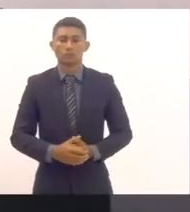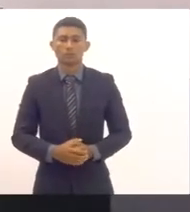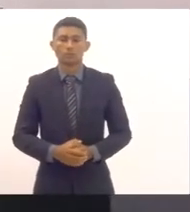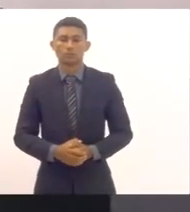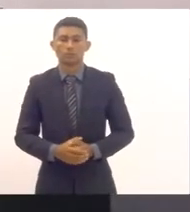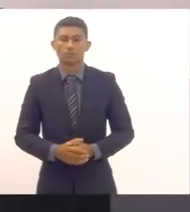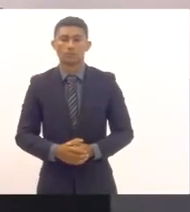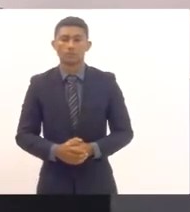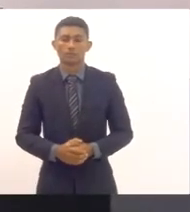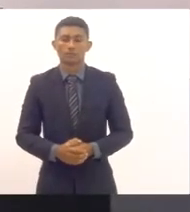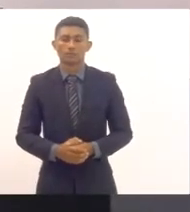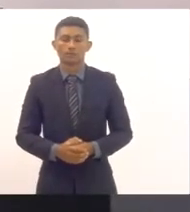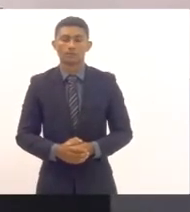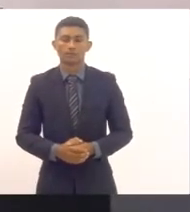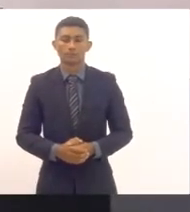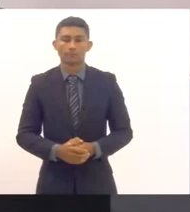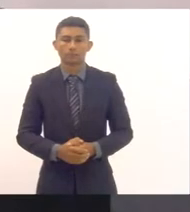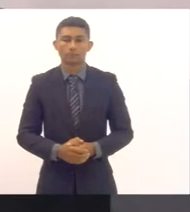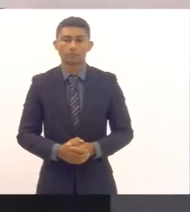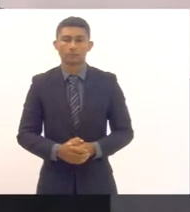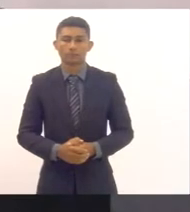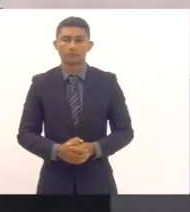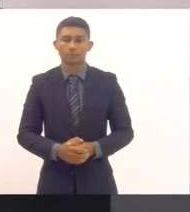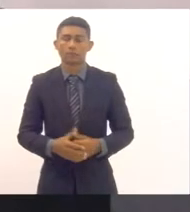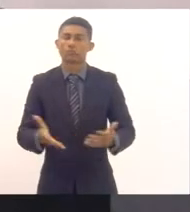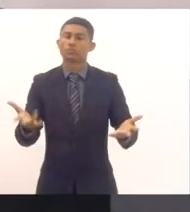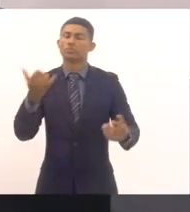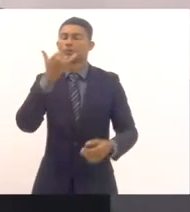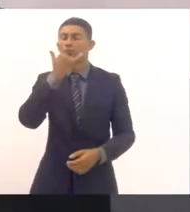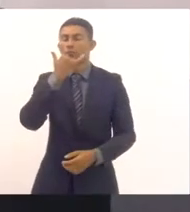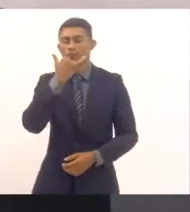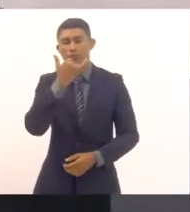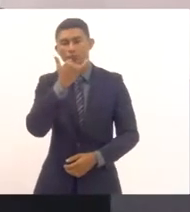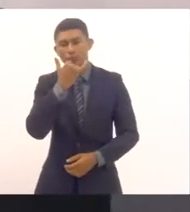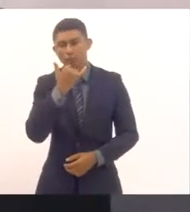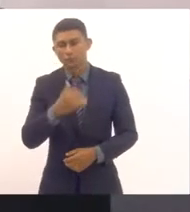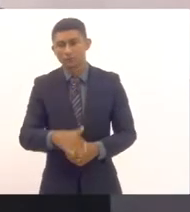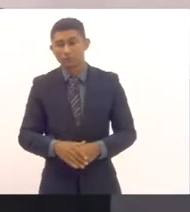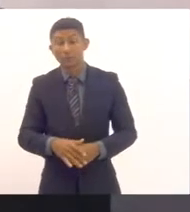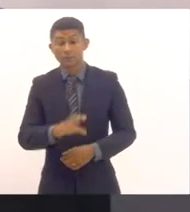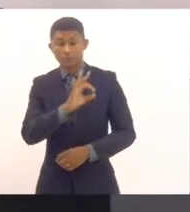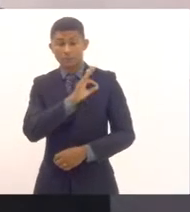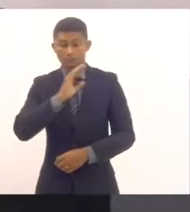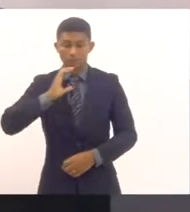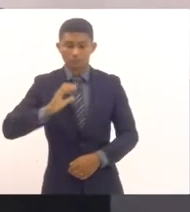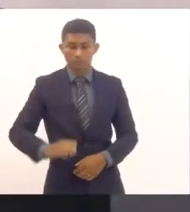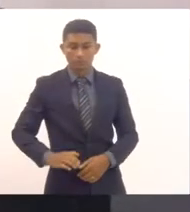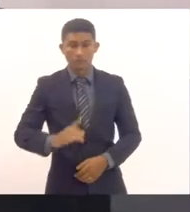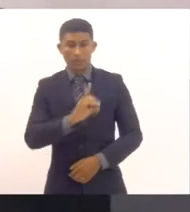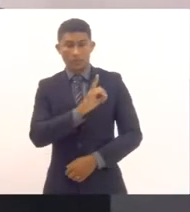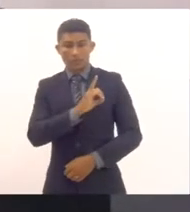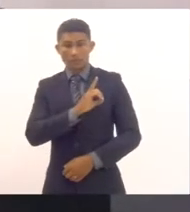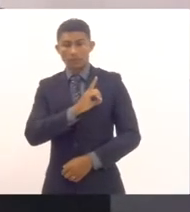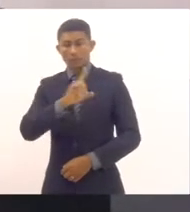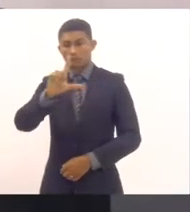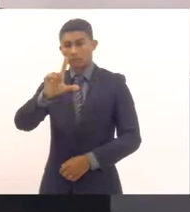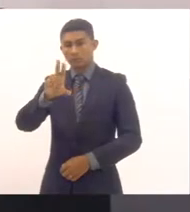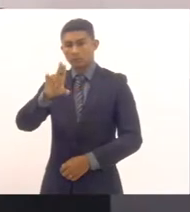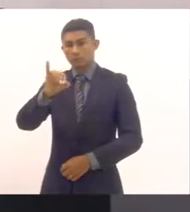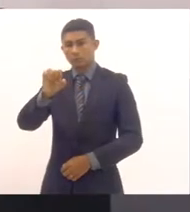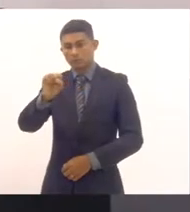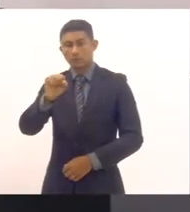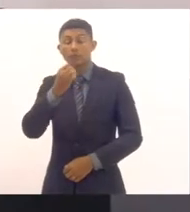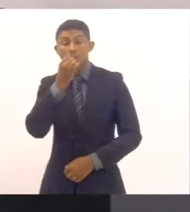é o primeiro a desculpa Oi dá para você civil delegado Luiz Henrique Marques Pereira